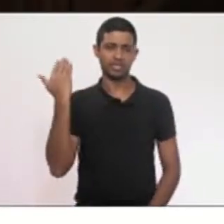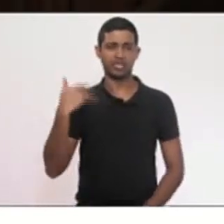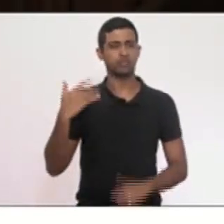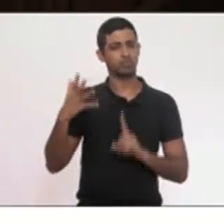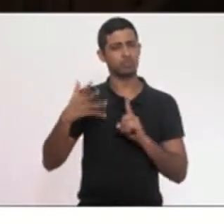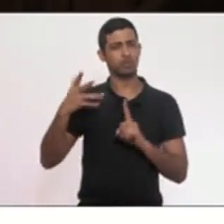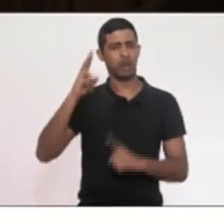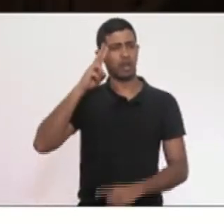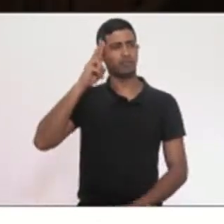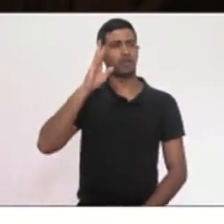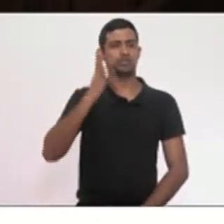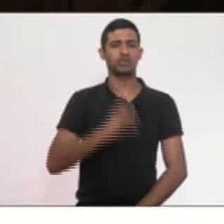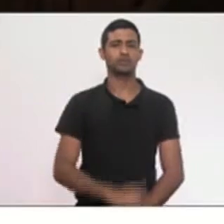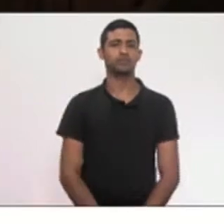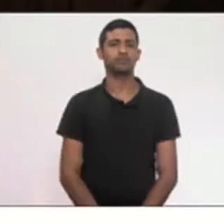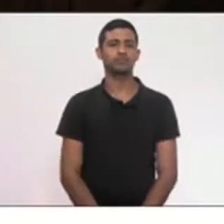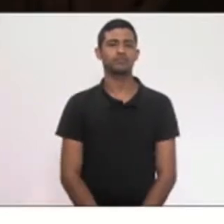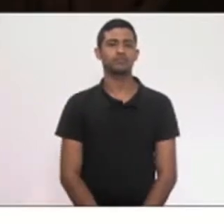ressaltá-la.